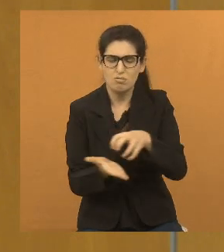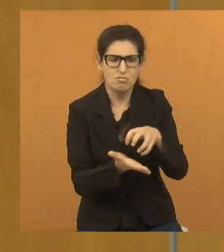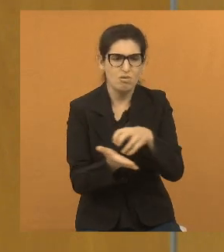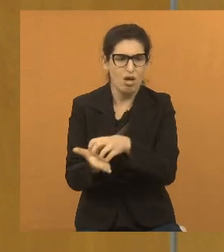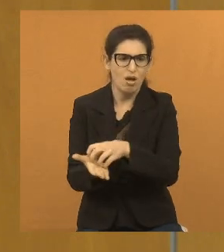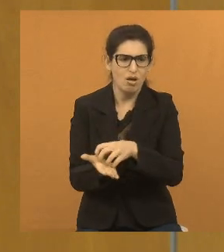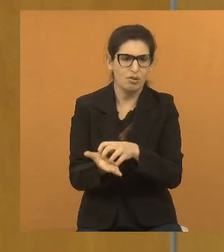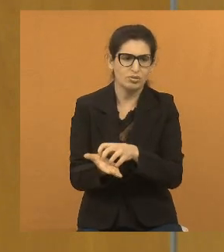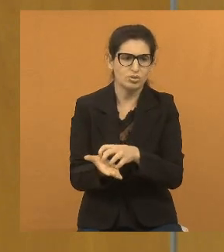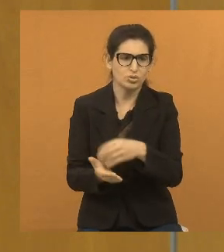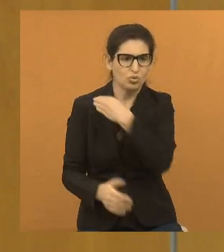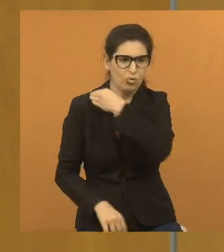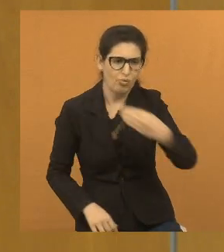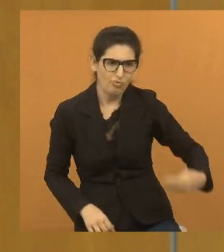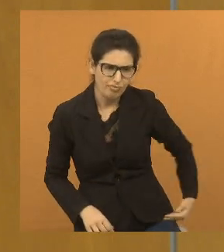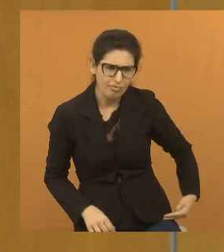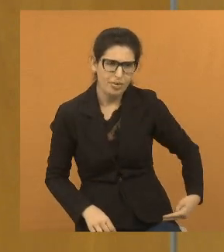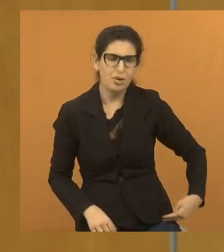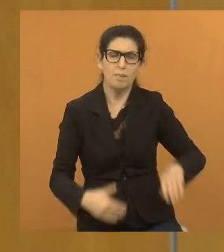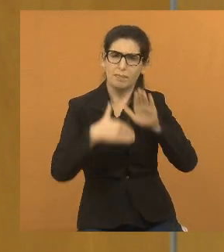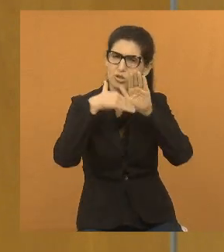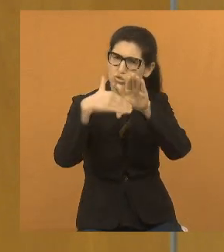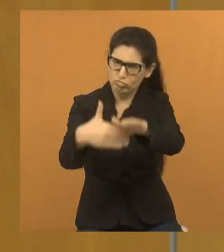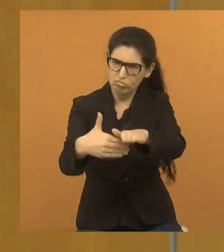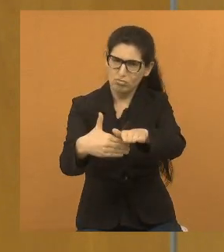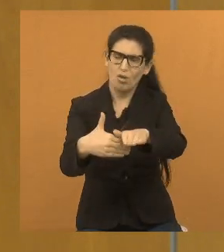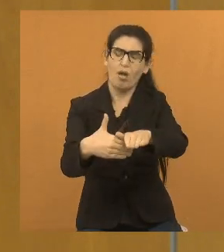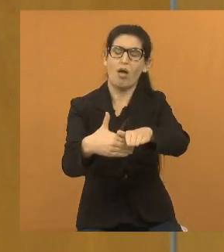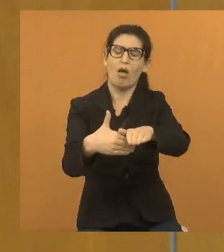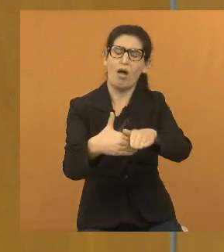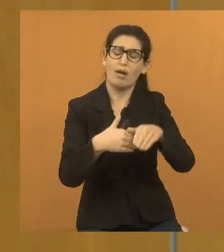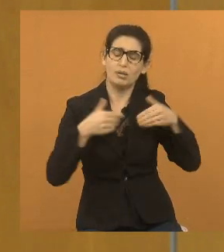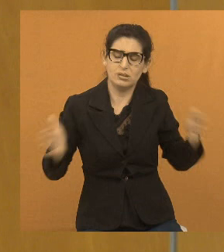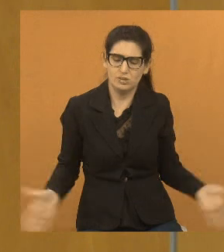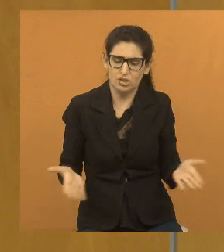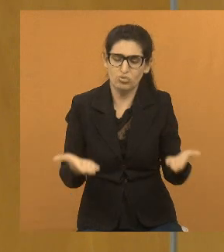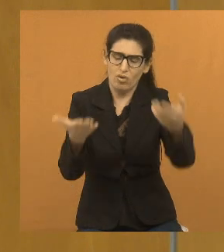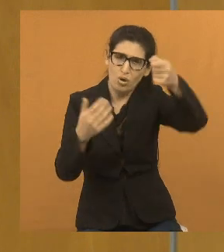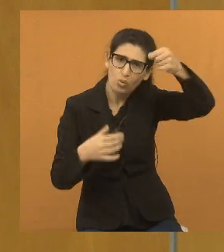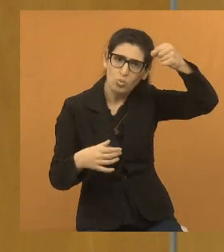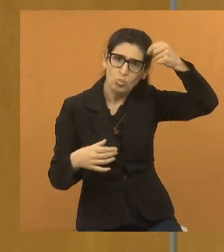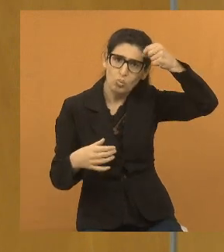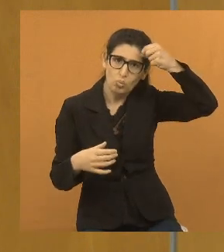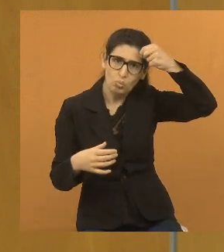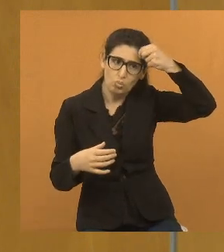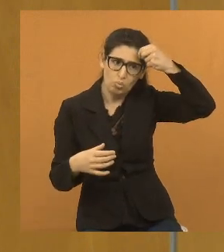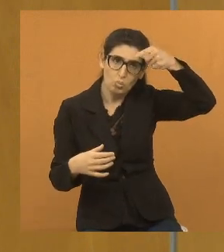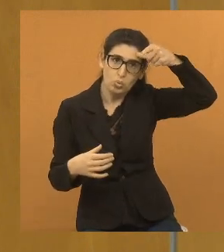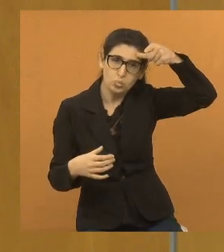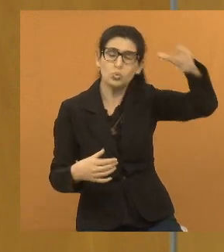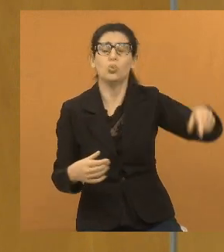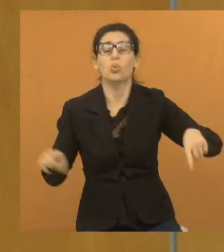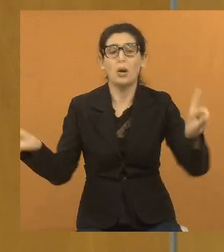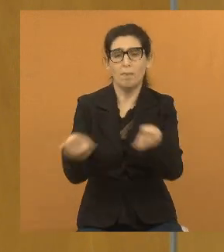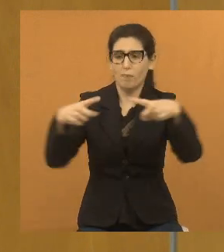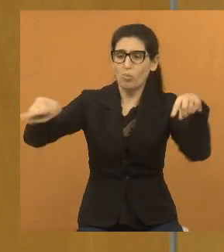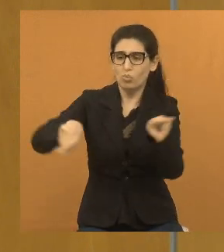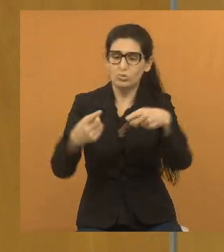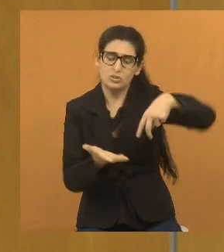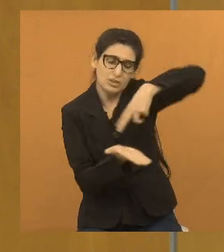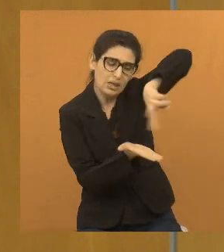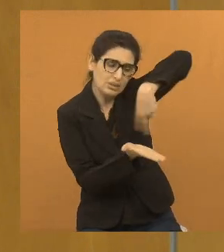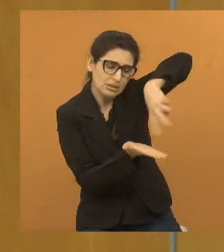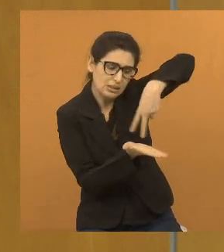esses cursos de formação voltados para a cultura e voltados para várias linguagens culturais, como música, dança, teatro e